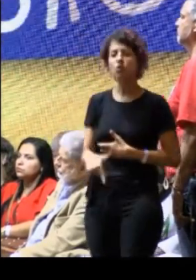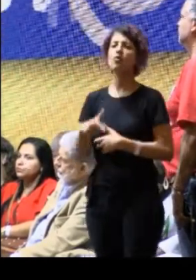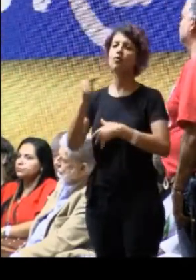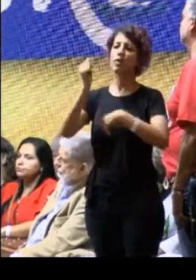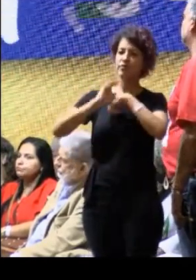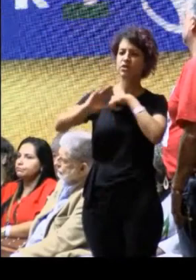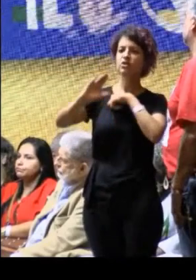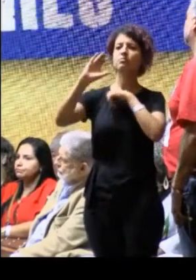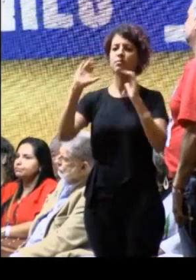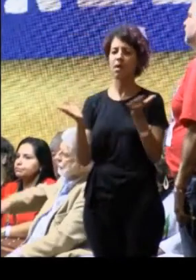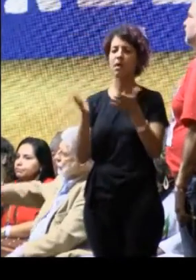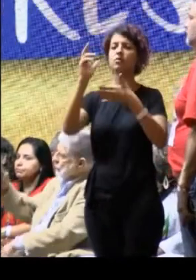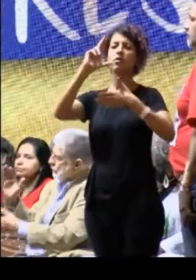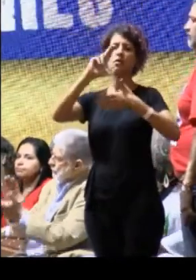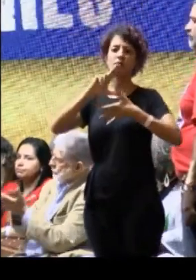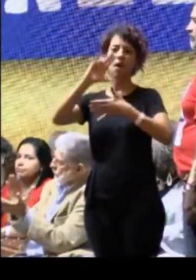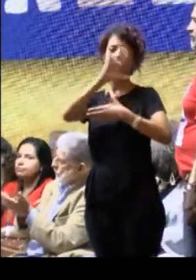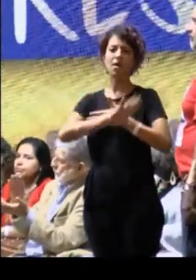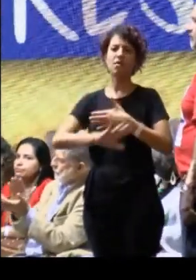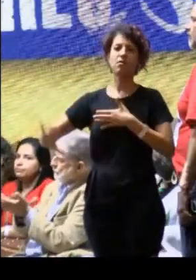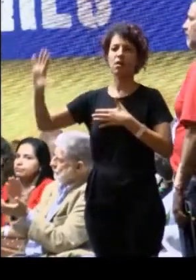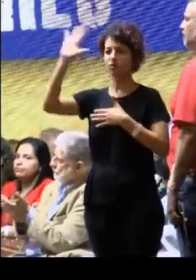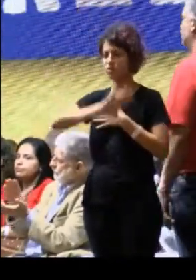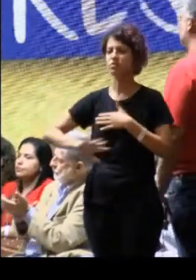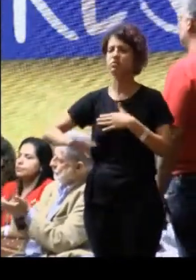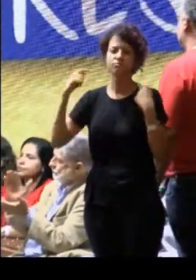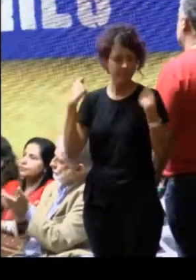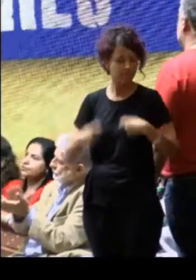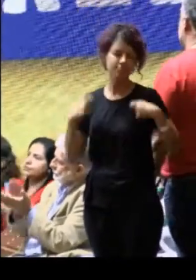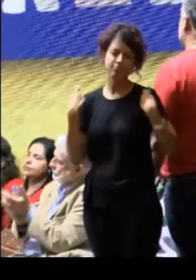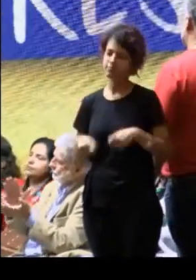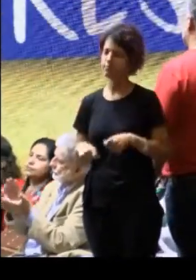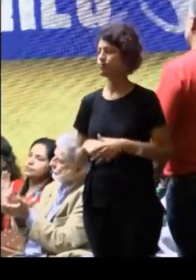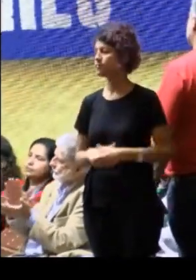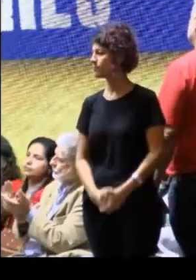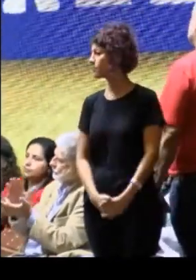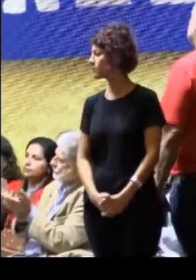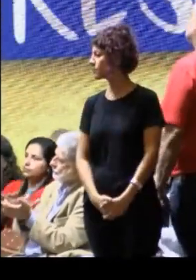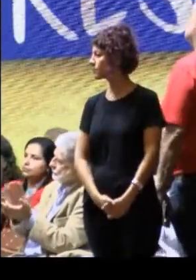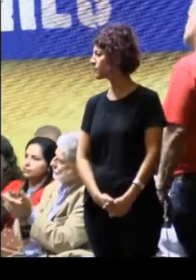na América Latina e fazer investimento na África.